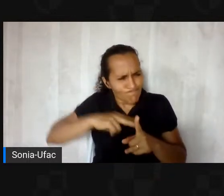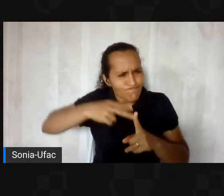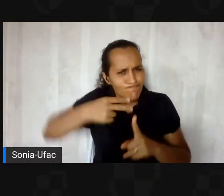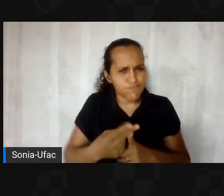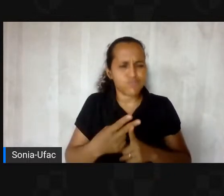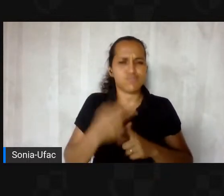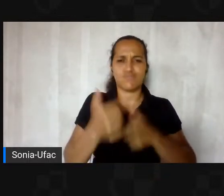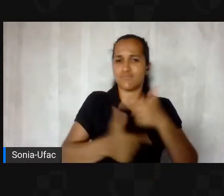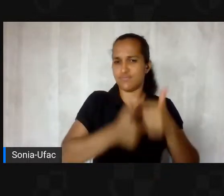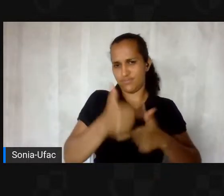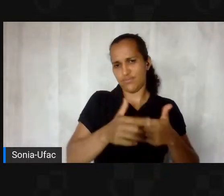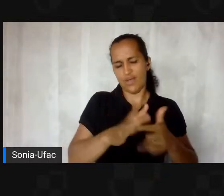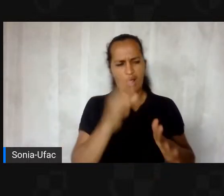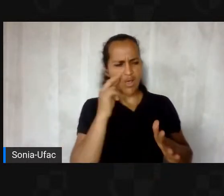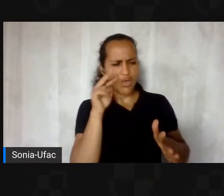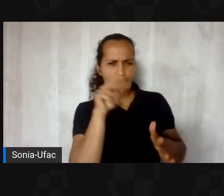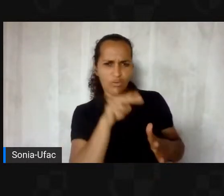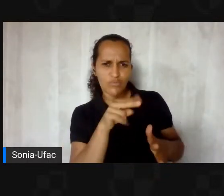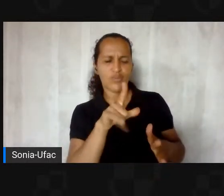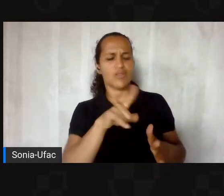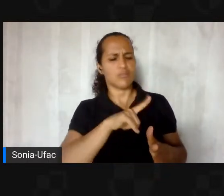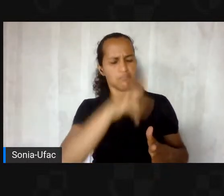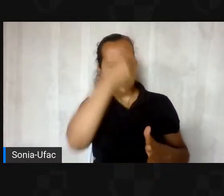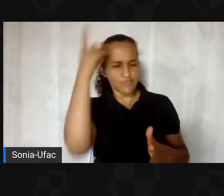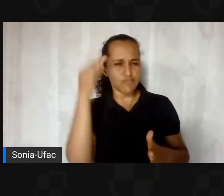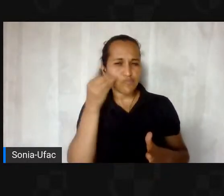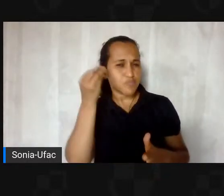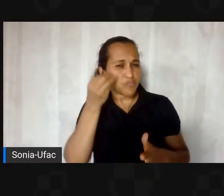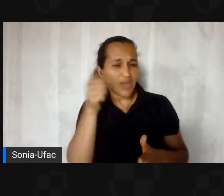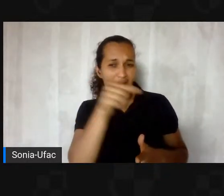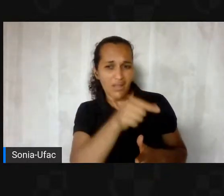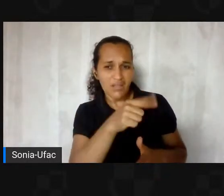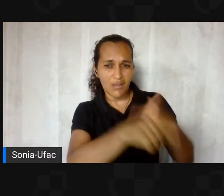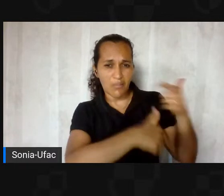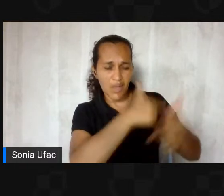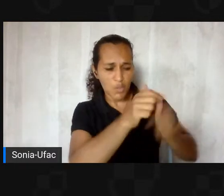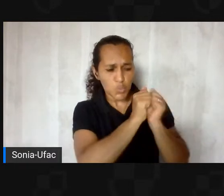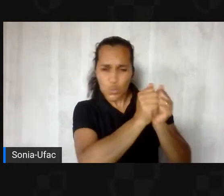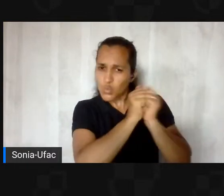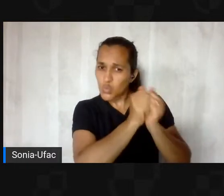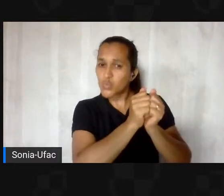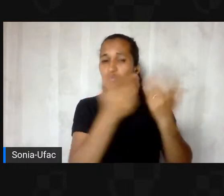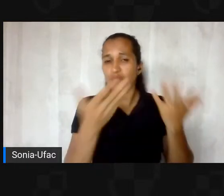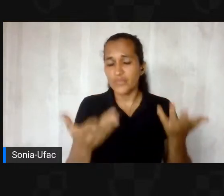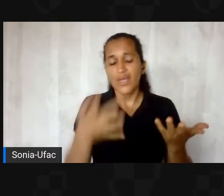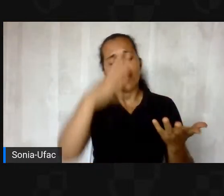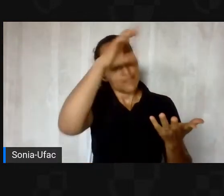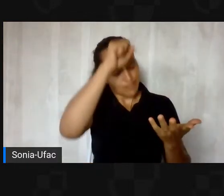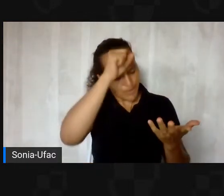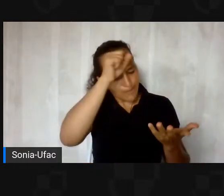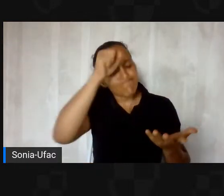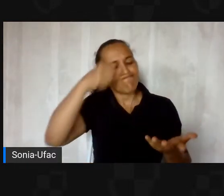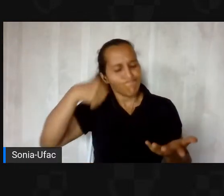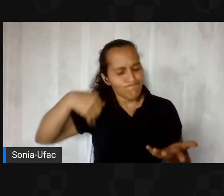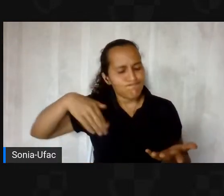gente muito experiente na minha frente, trabalhando comigo ali, e aprendi muito com eles.